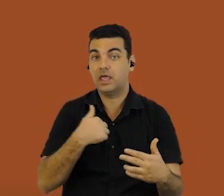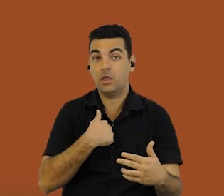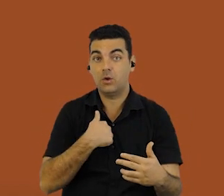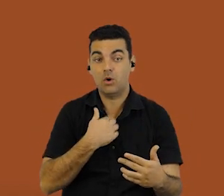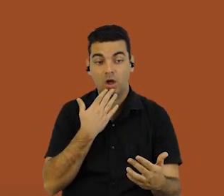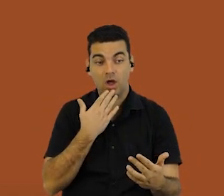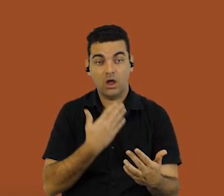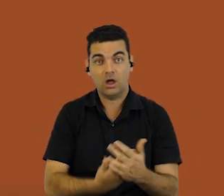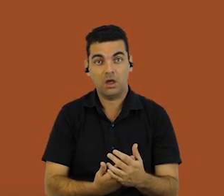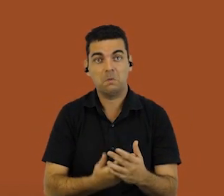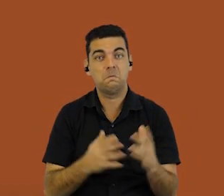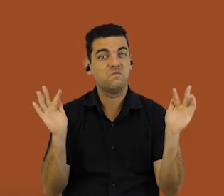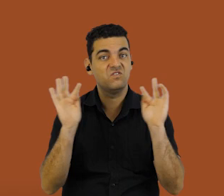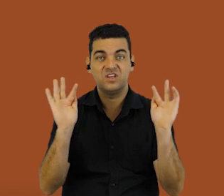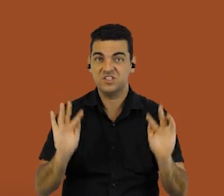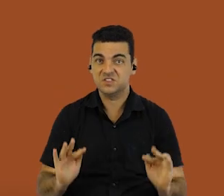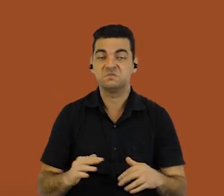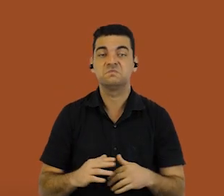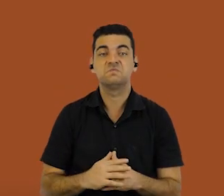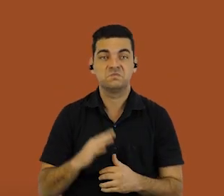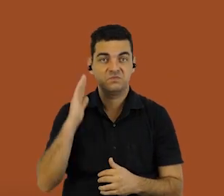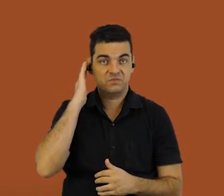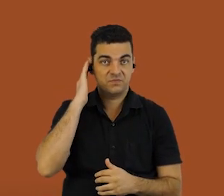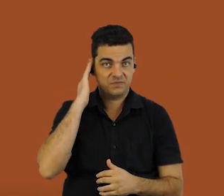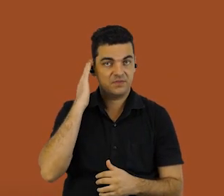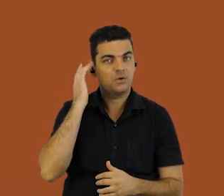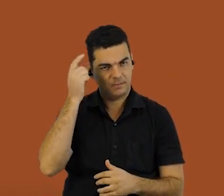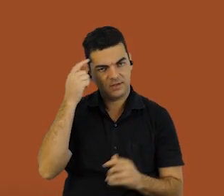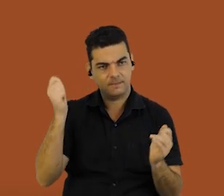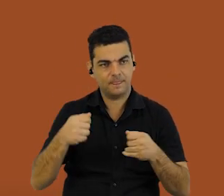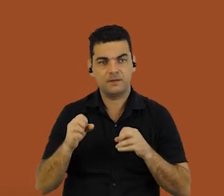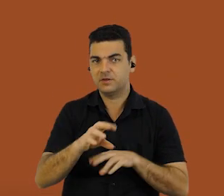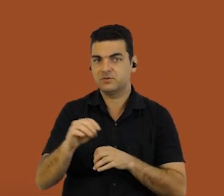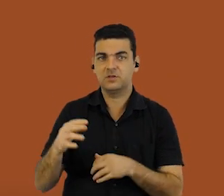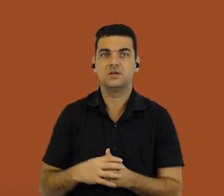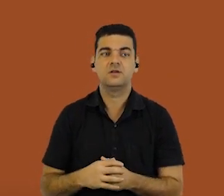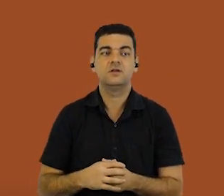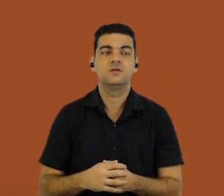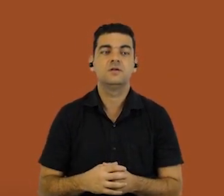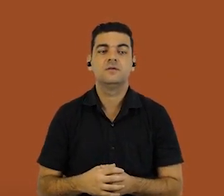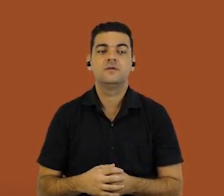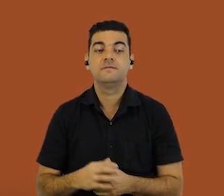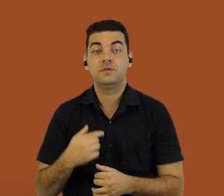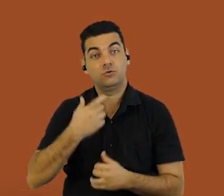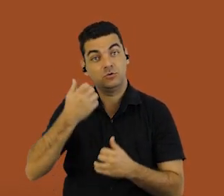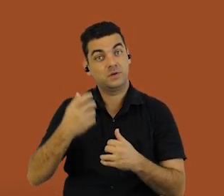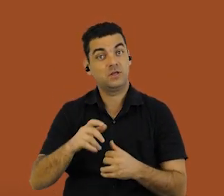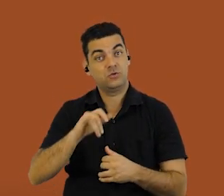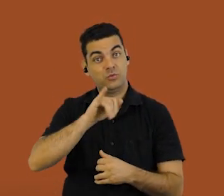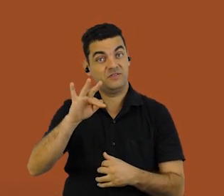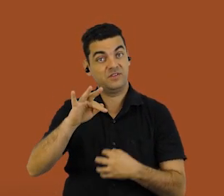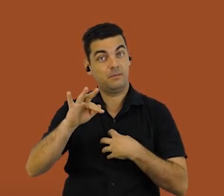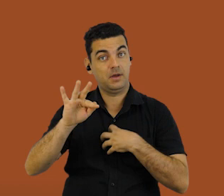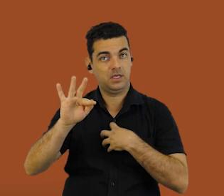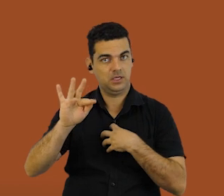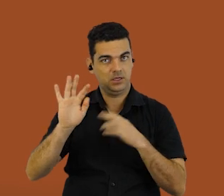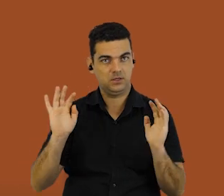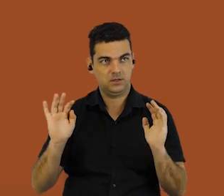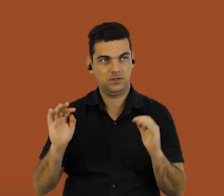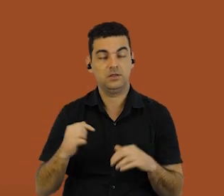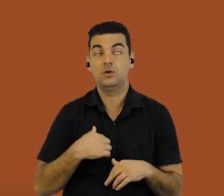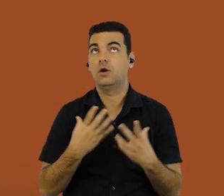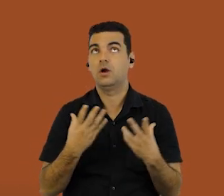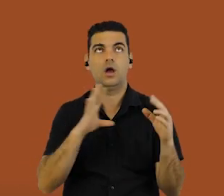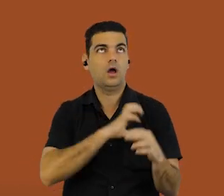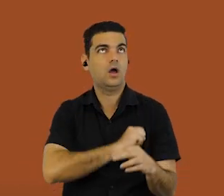É muito poderoso isso, né? E saber que a instituição, eu estou falando do IFE Baiano, assim, eu tenho um prazer enorme de